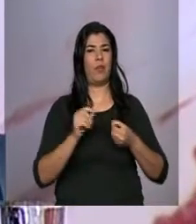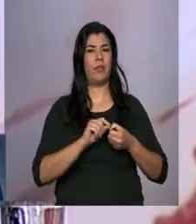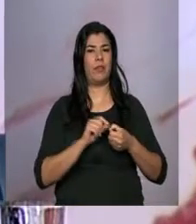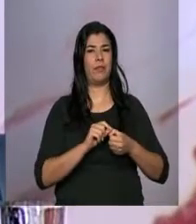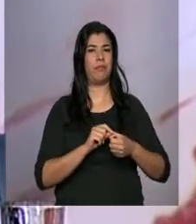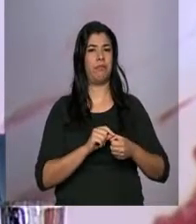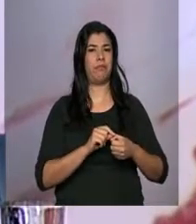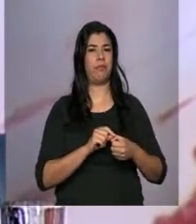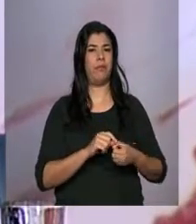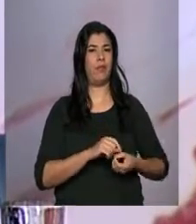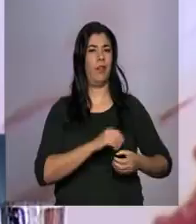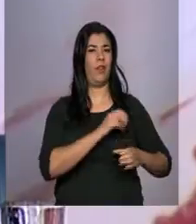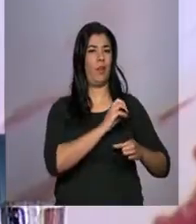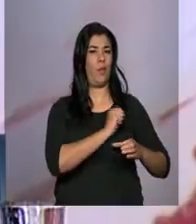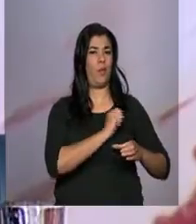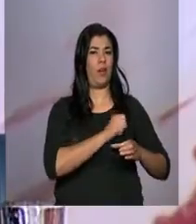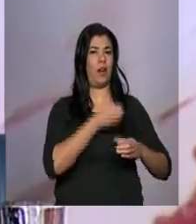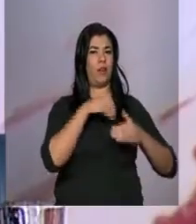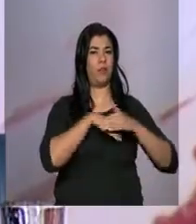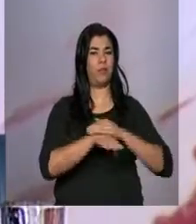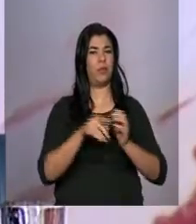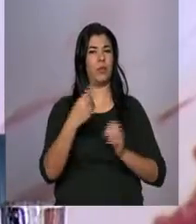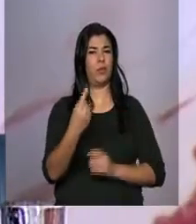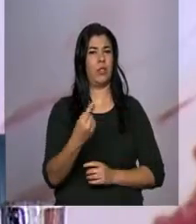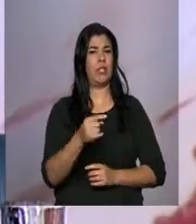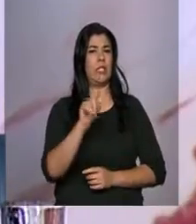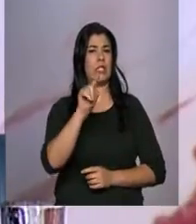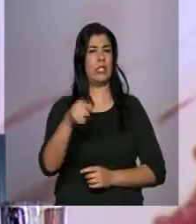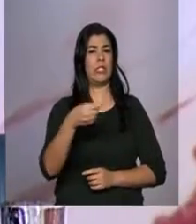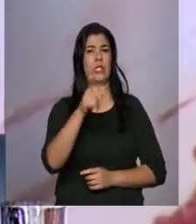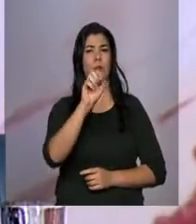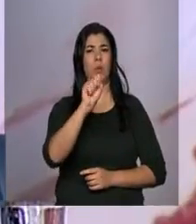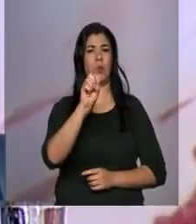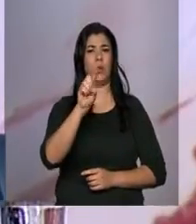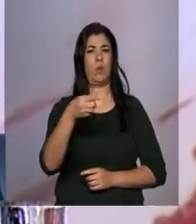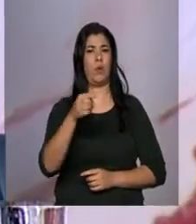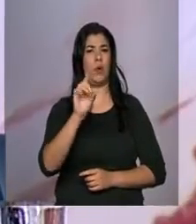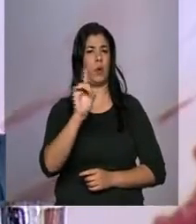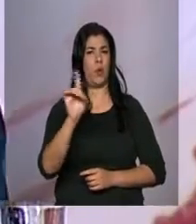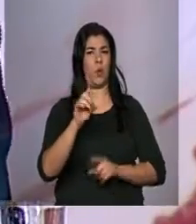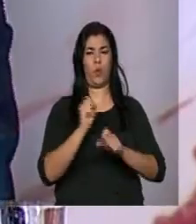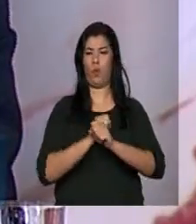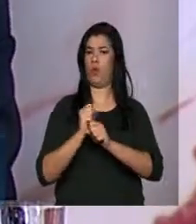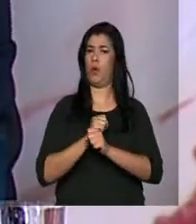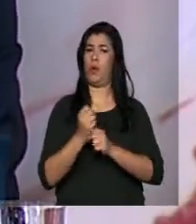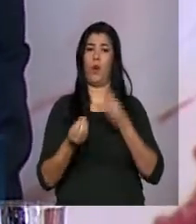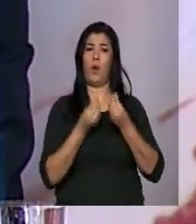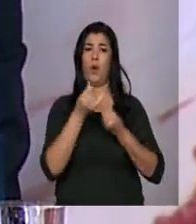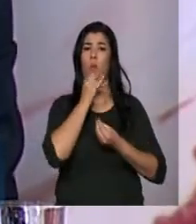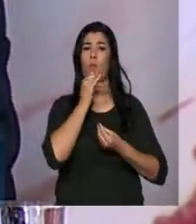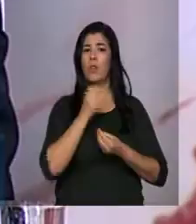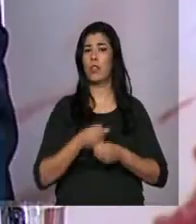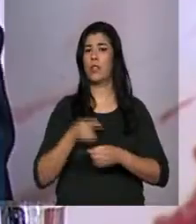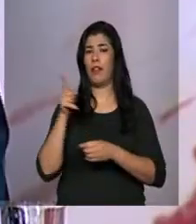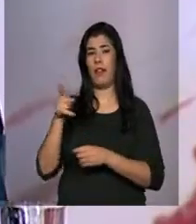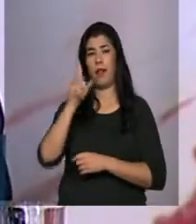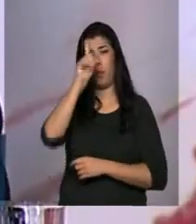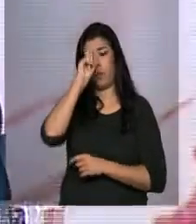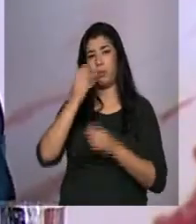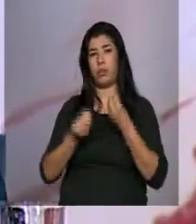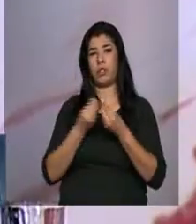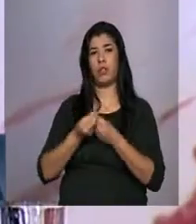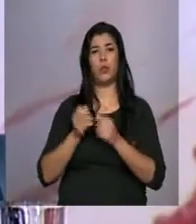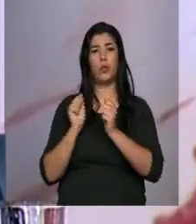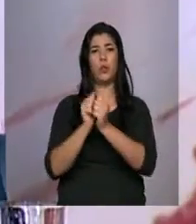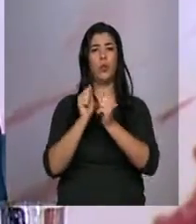cerca de 80 mil dólares por ano, só um hospital, o que é muito para um hospital se a gente for juntar todos os outros hospitais da rede, é